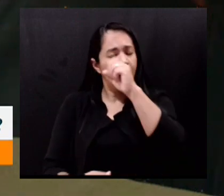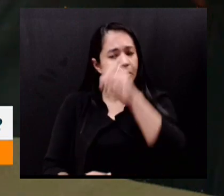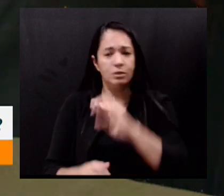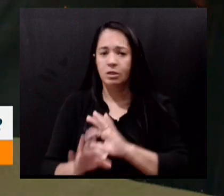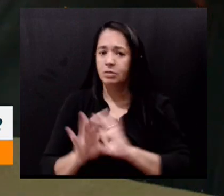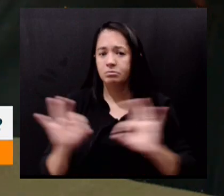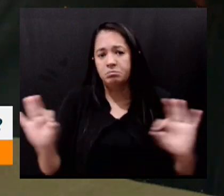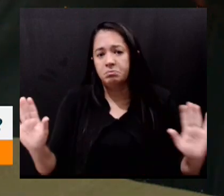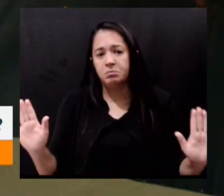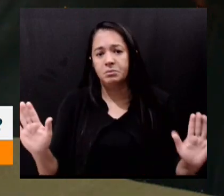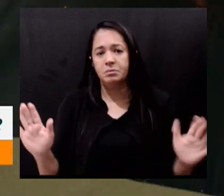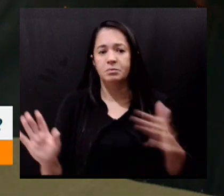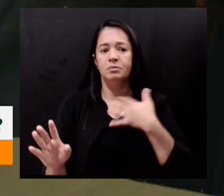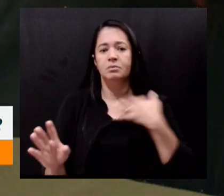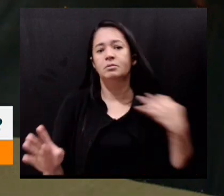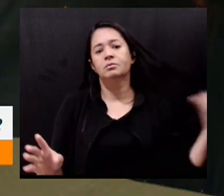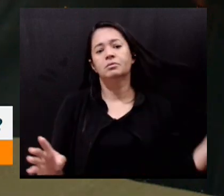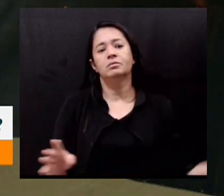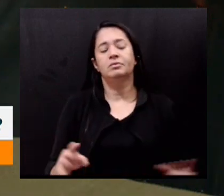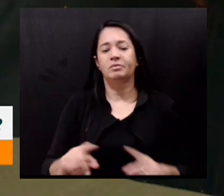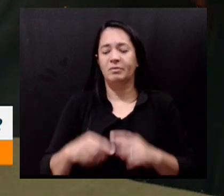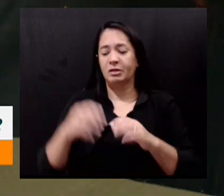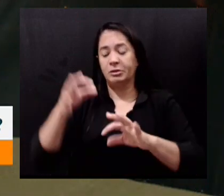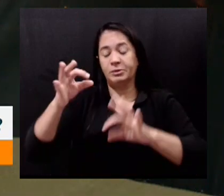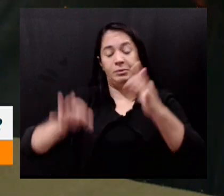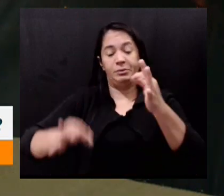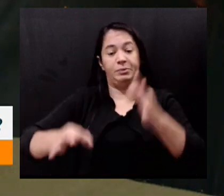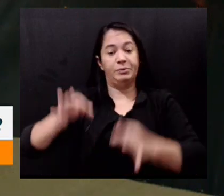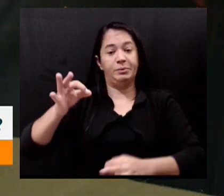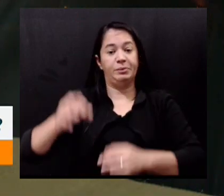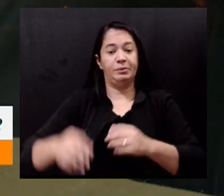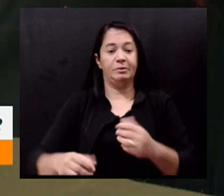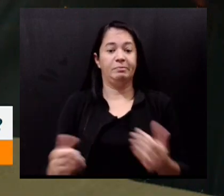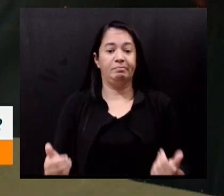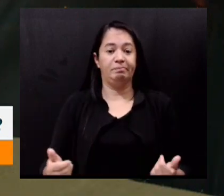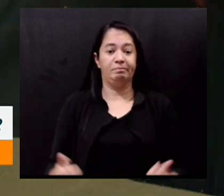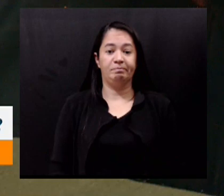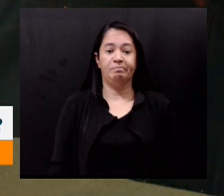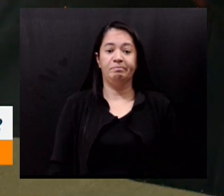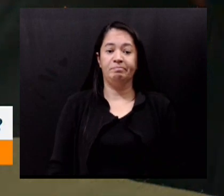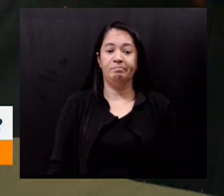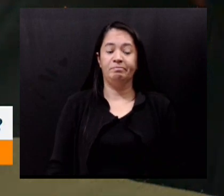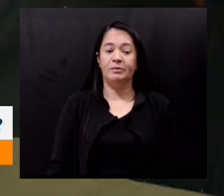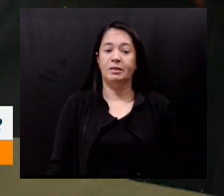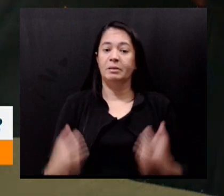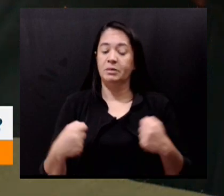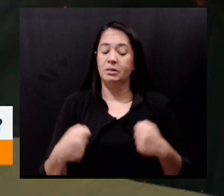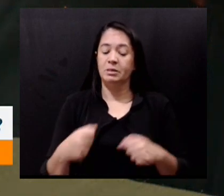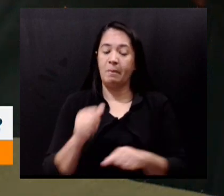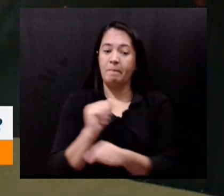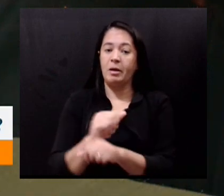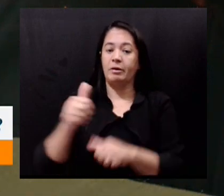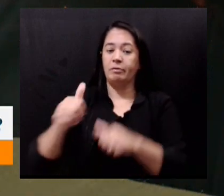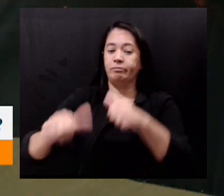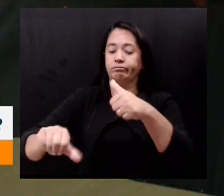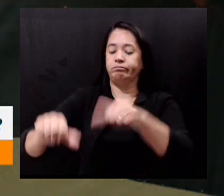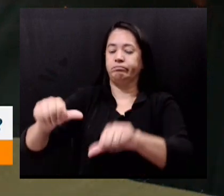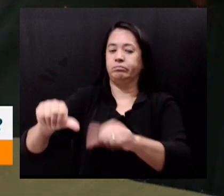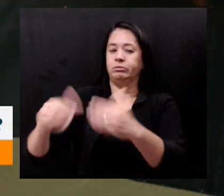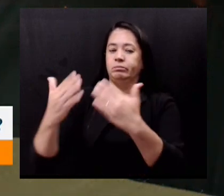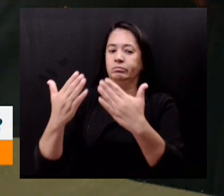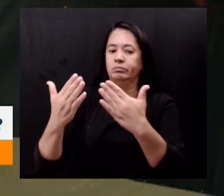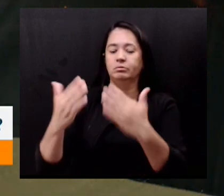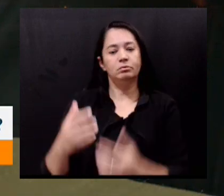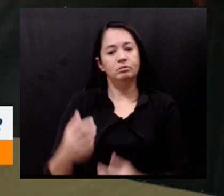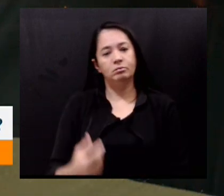esse julgamento, né, é importante a gente parar com isso, né, quem somos nós para julgar o outro, né. Se não gosta Uhum,